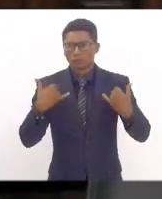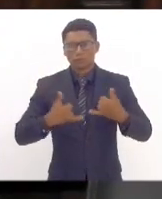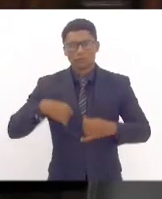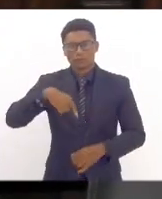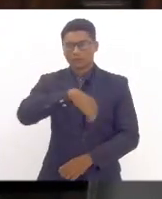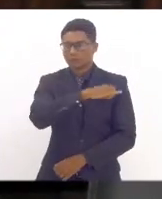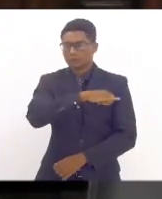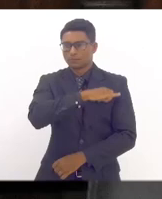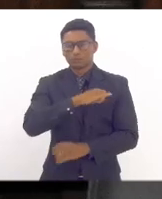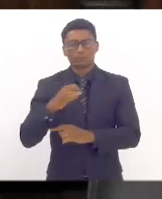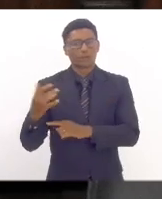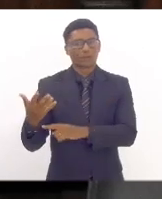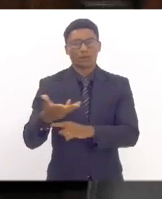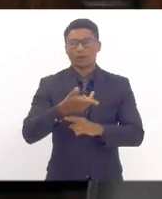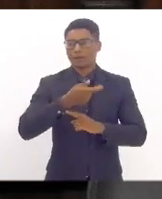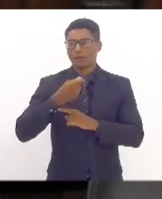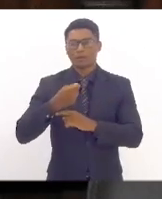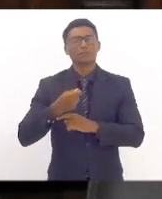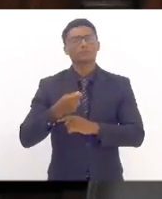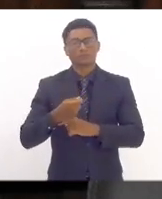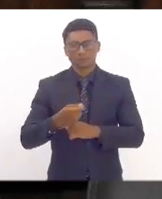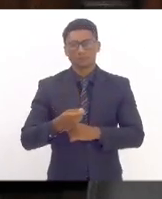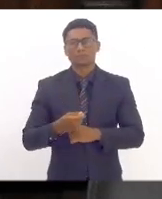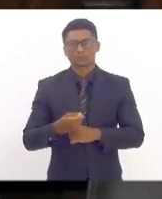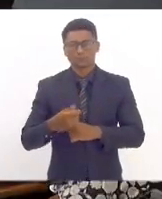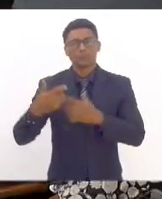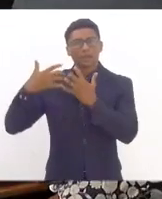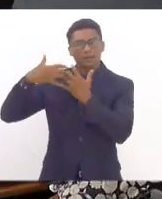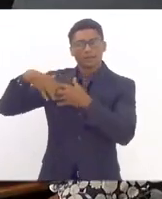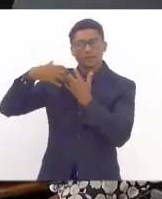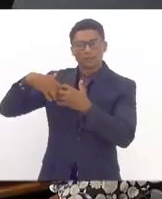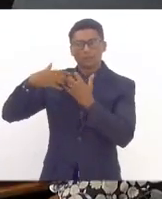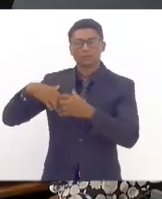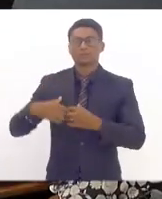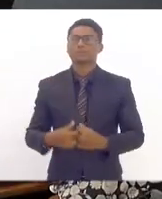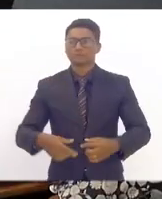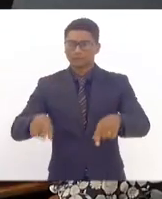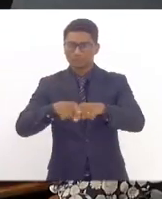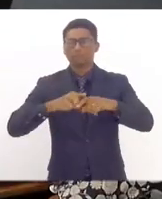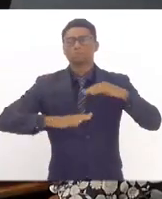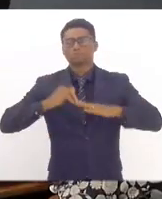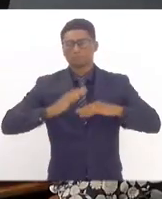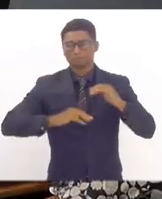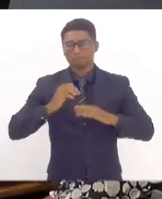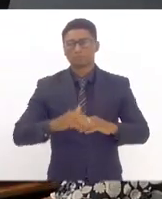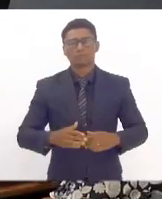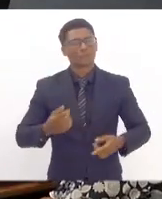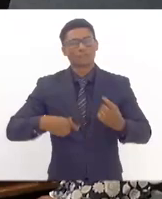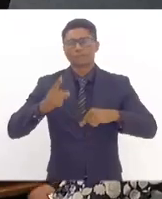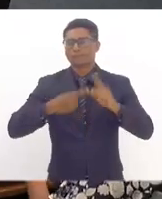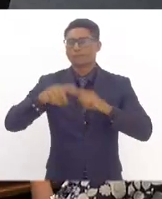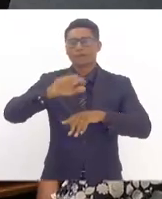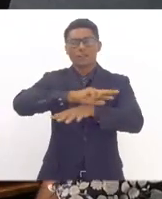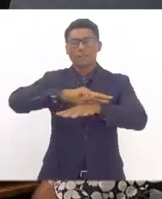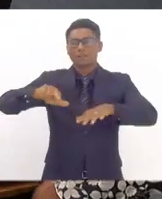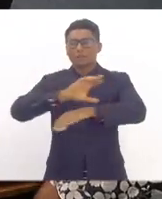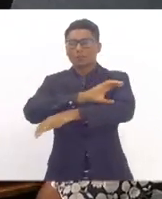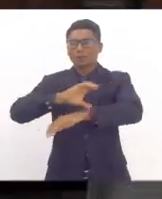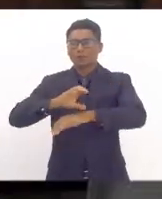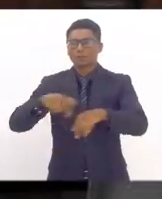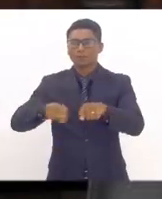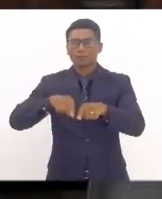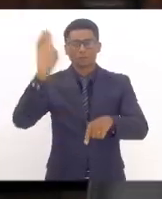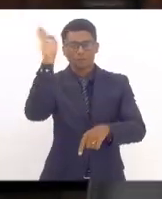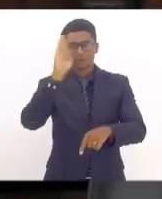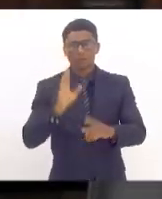Janeiro no Brasil martingajada de resistência refletida sobre tudo muito talentosa viva a diversidade cultural do Rio de Janeiro e o Brasil